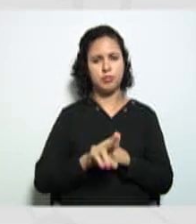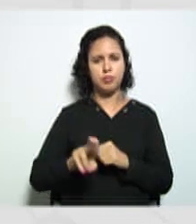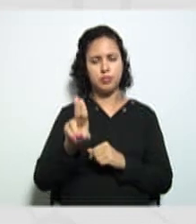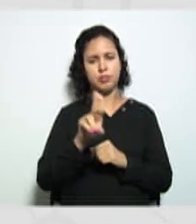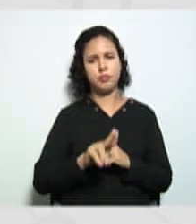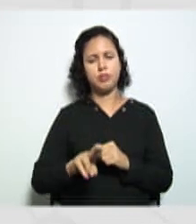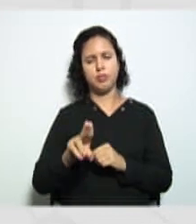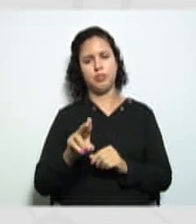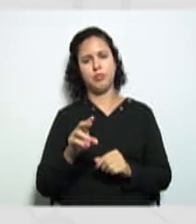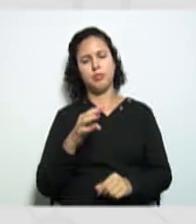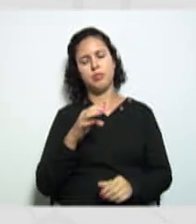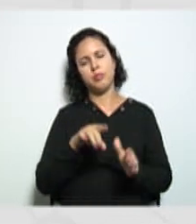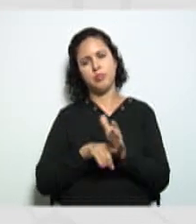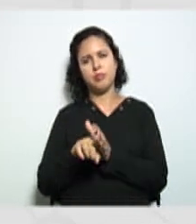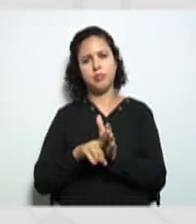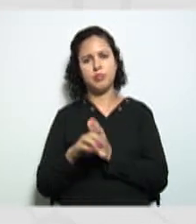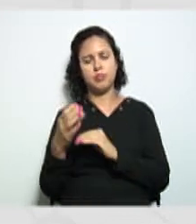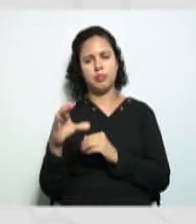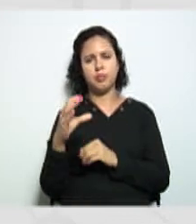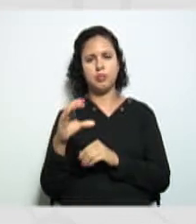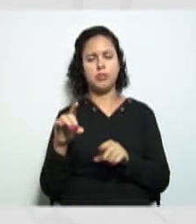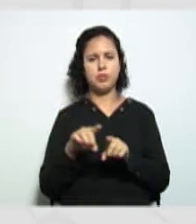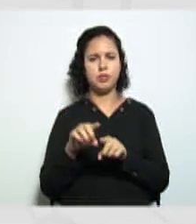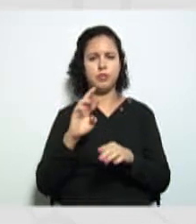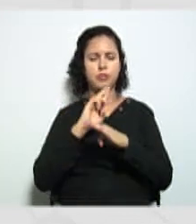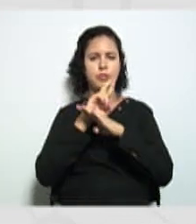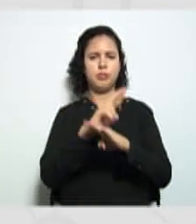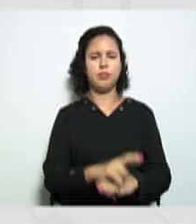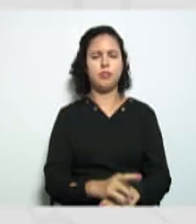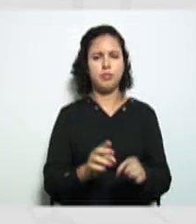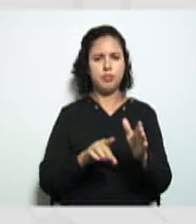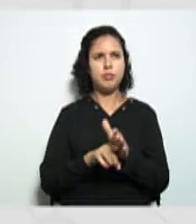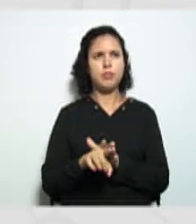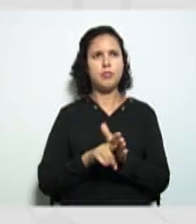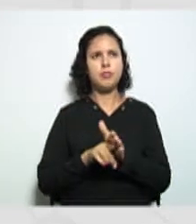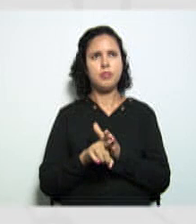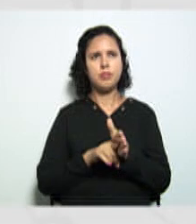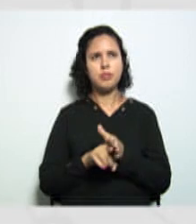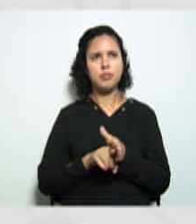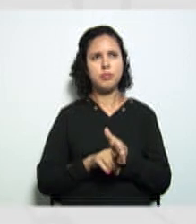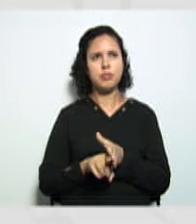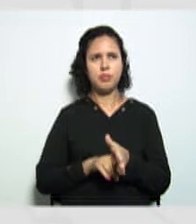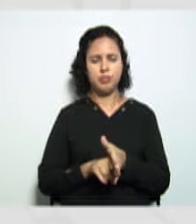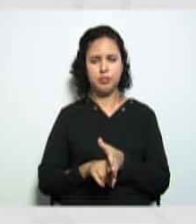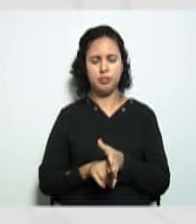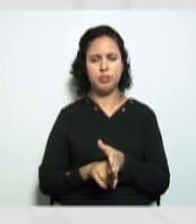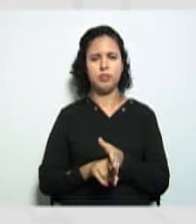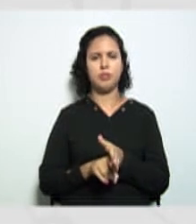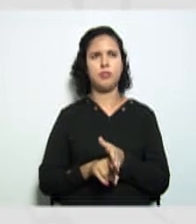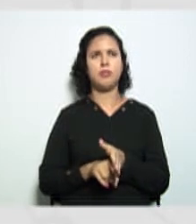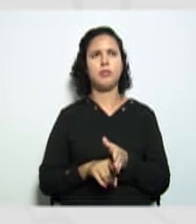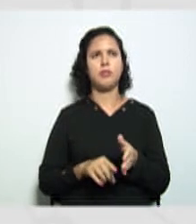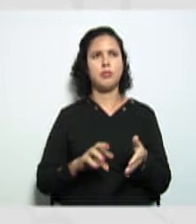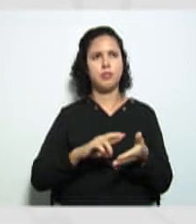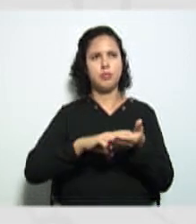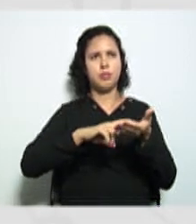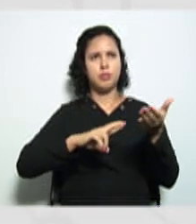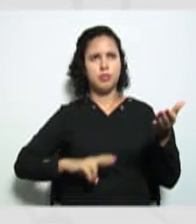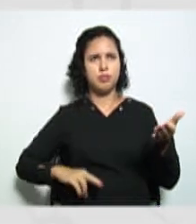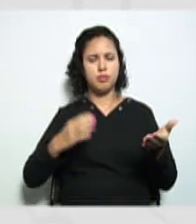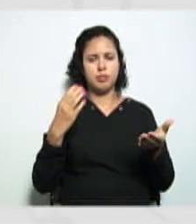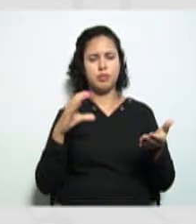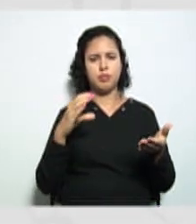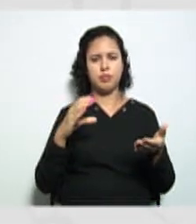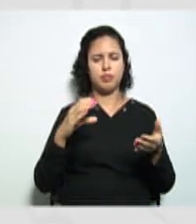pesquisa científica, a exposição de resultados de pesquisa, a gente vai voltar mais uma vez lá no detalhamento do banner,